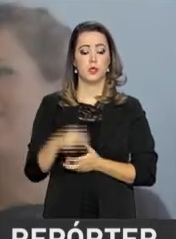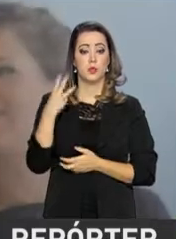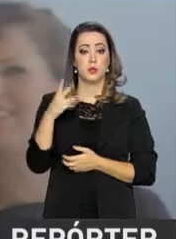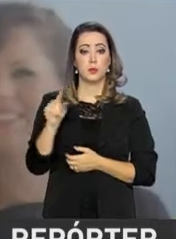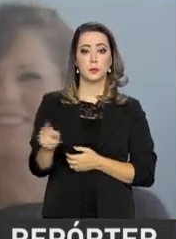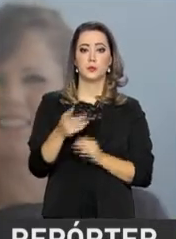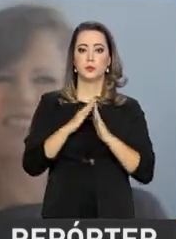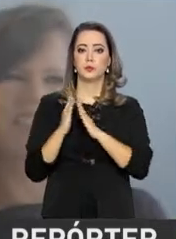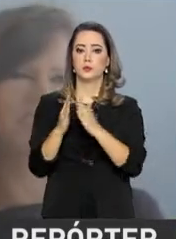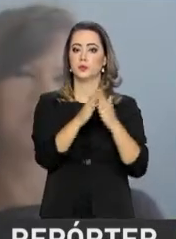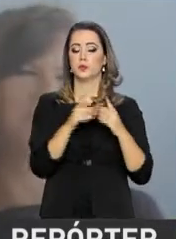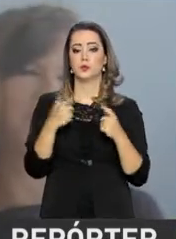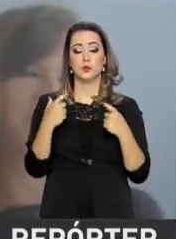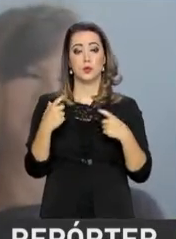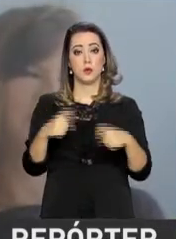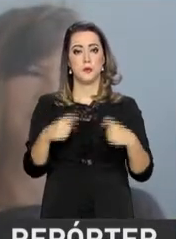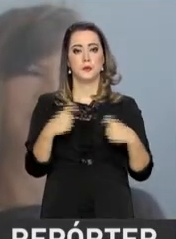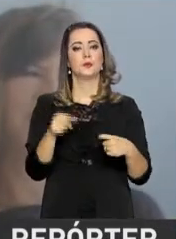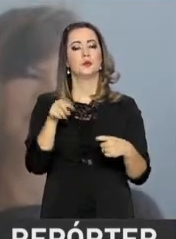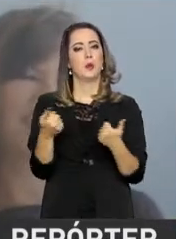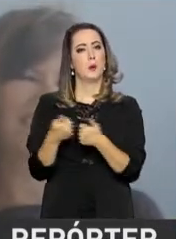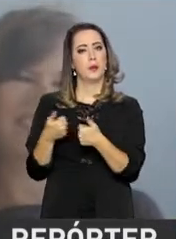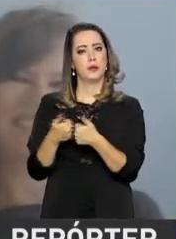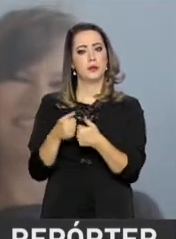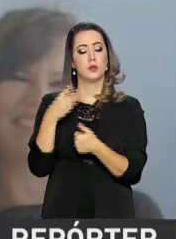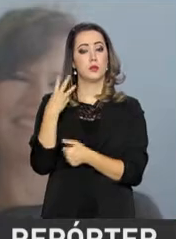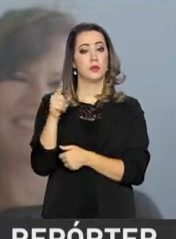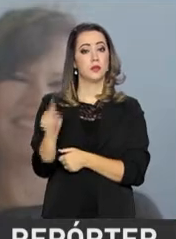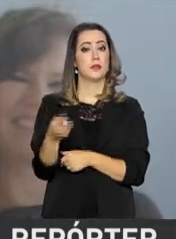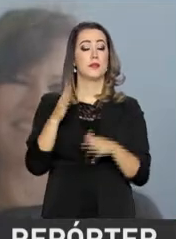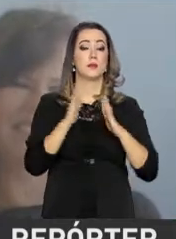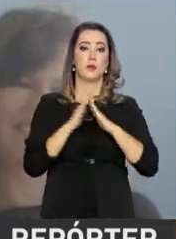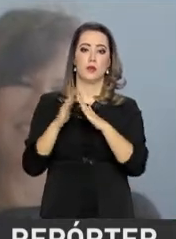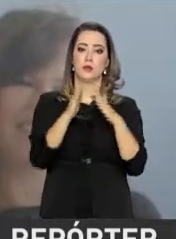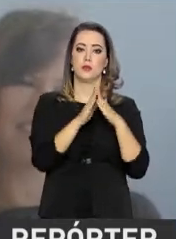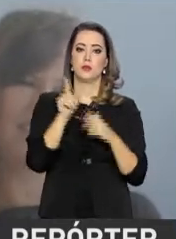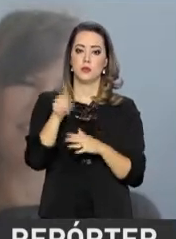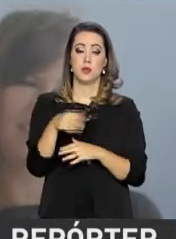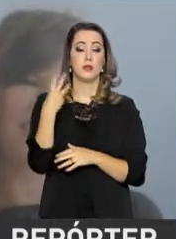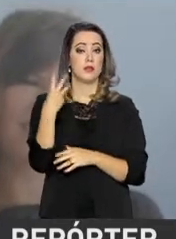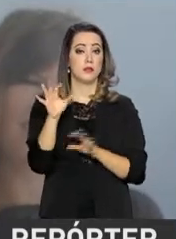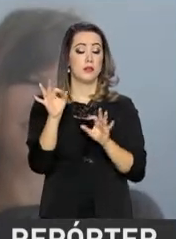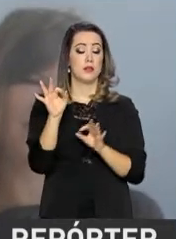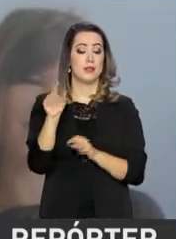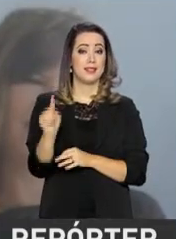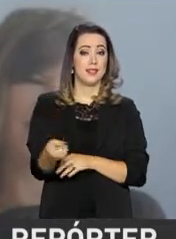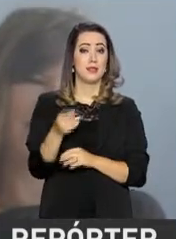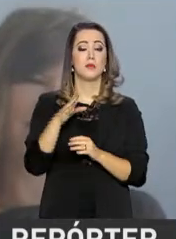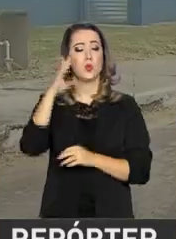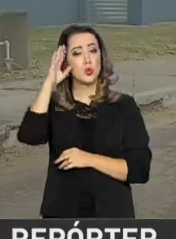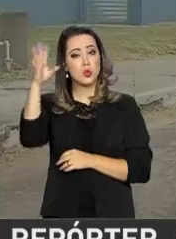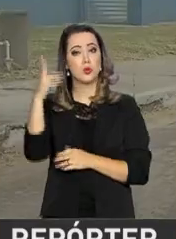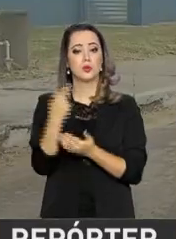moradias do residencial província aqui bem próximo três mil moradias são 3 mil sonhos para essas